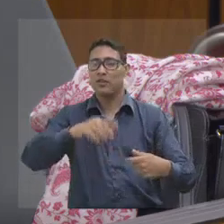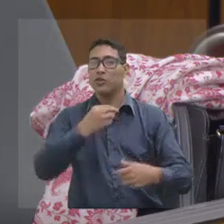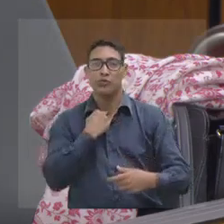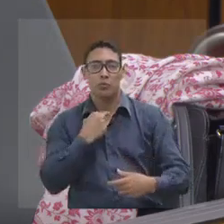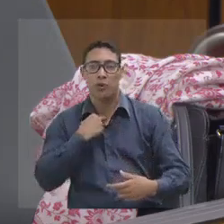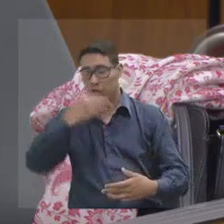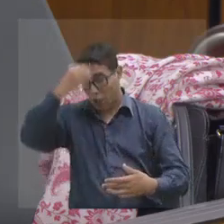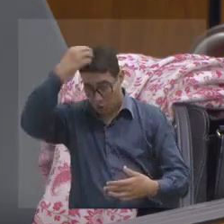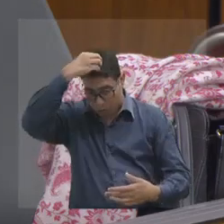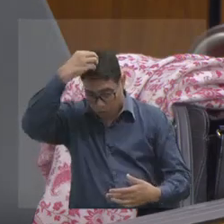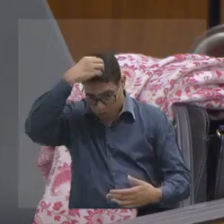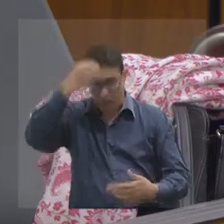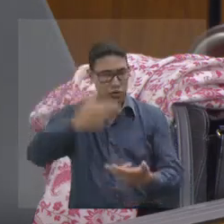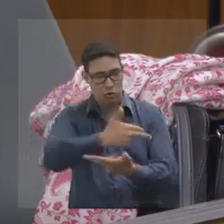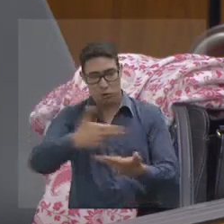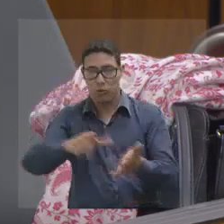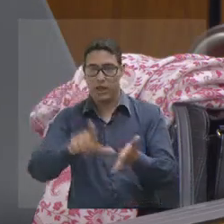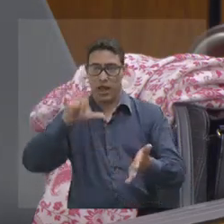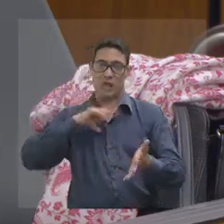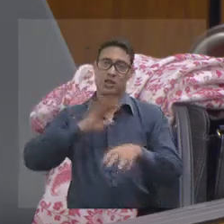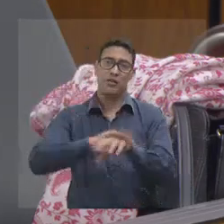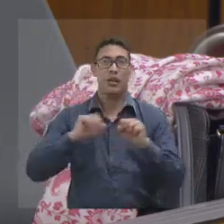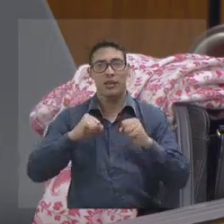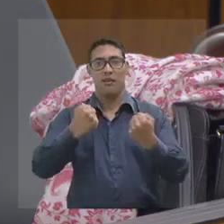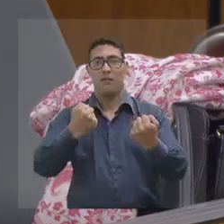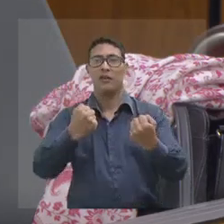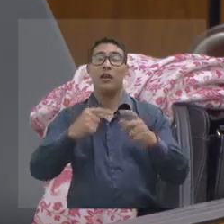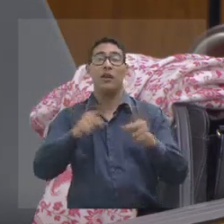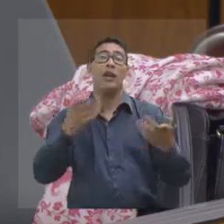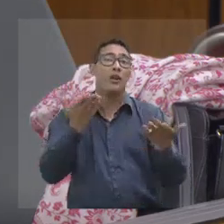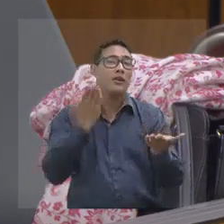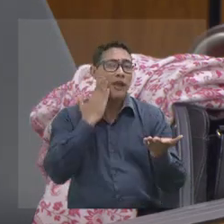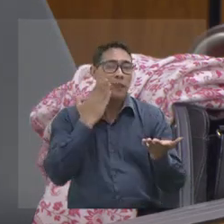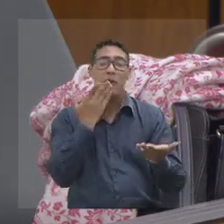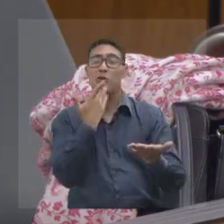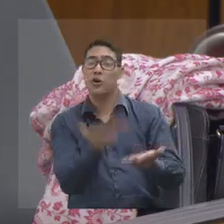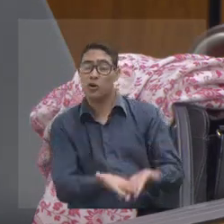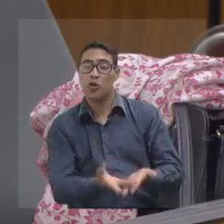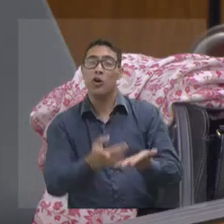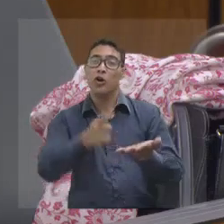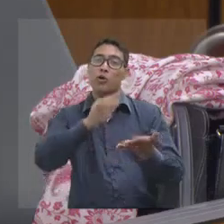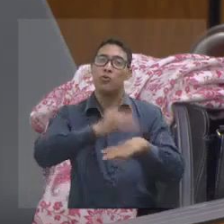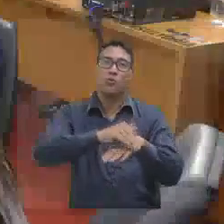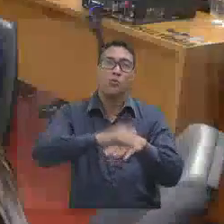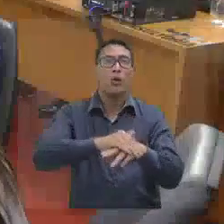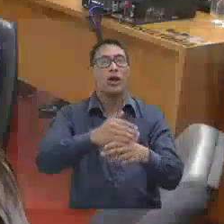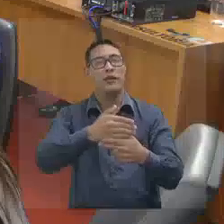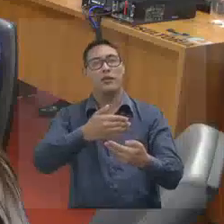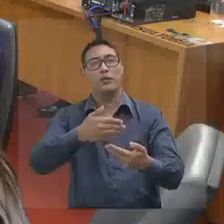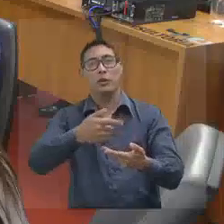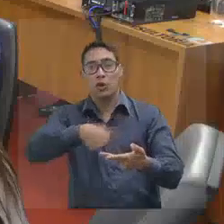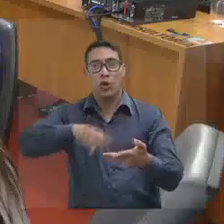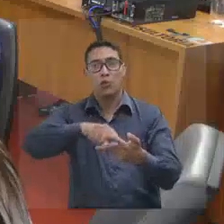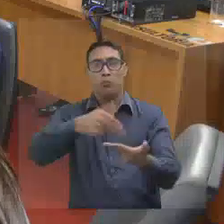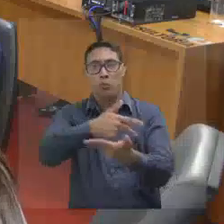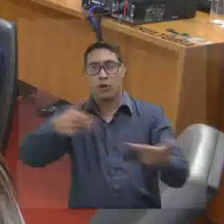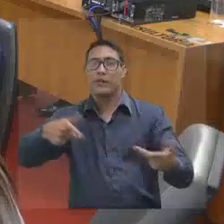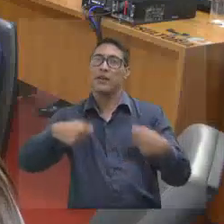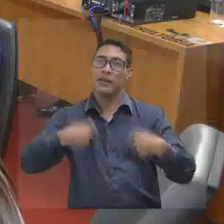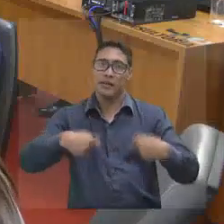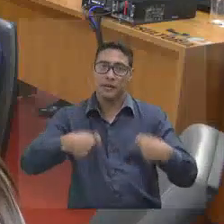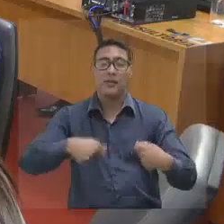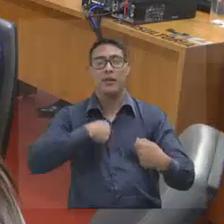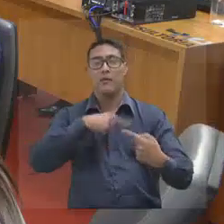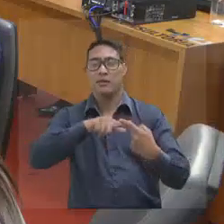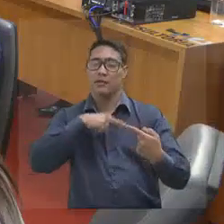alguma coisa antes de se defender mas eu gostaria de saber quais providências estão sendo tomadas para que esse servidor Rodrigo possa se defender